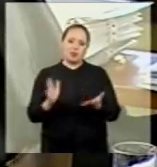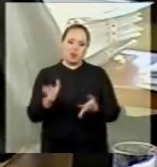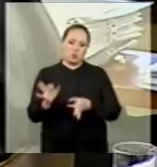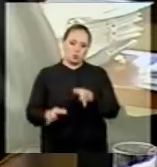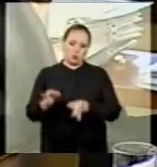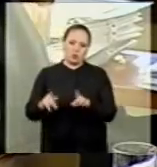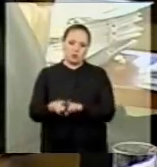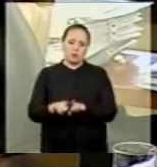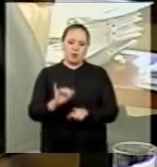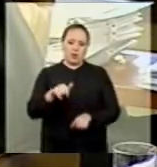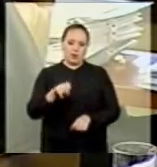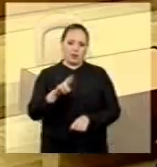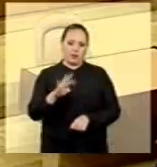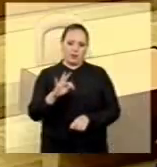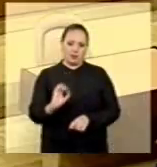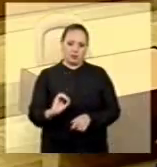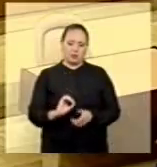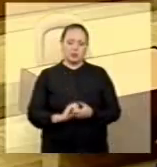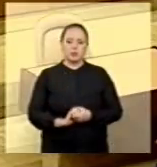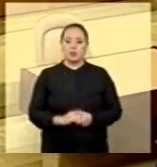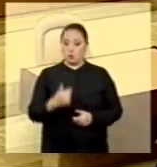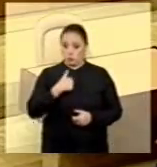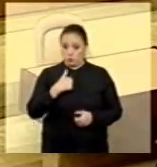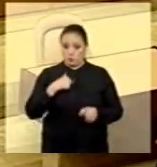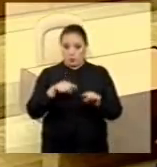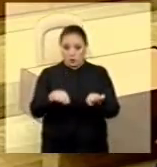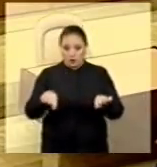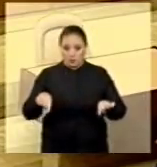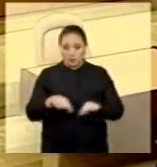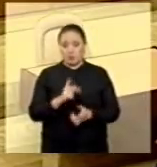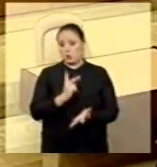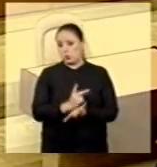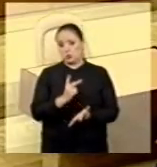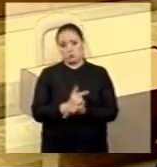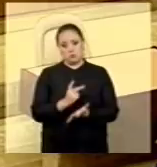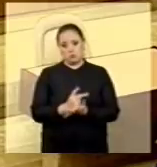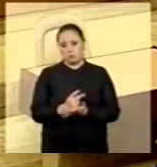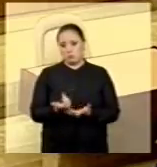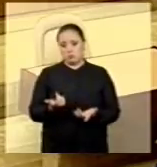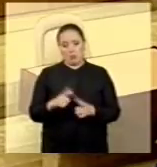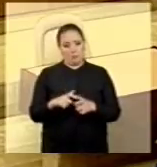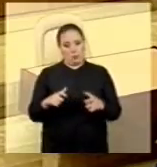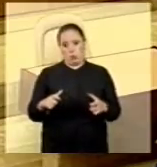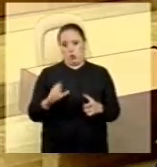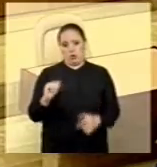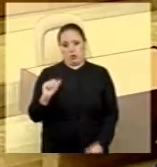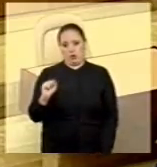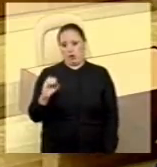e os inquéritos, no meu gabinete continuaria a maior parte dos meus casos.